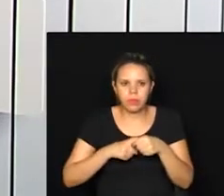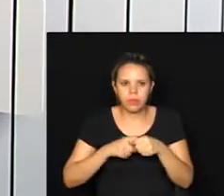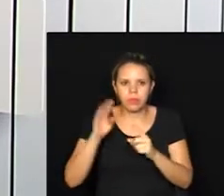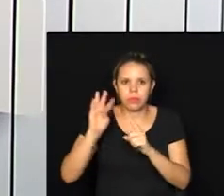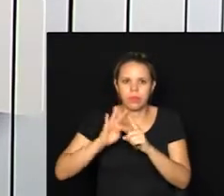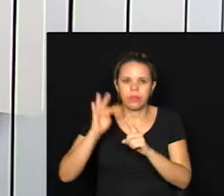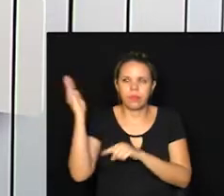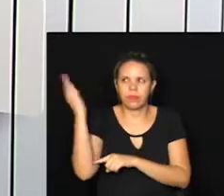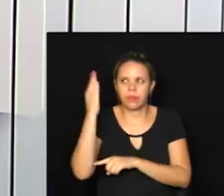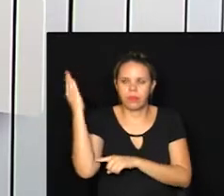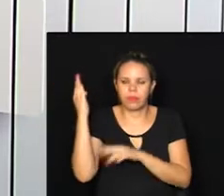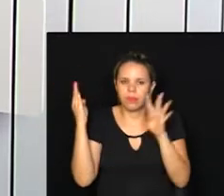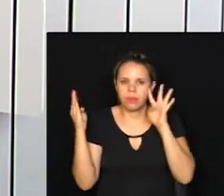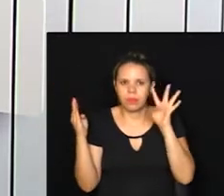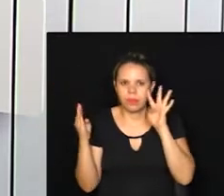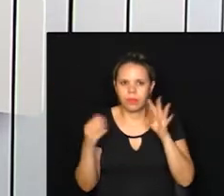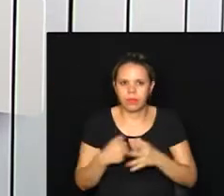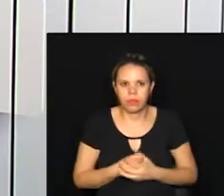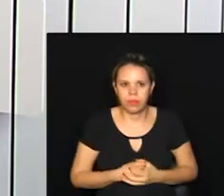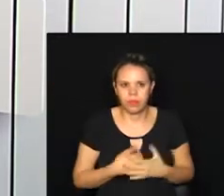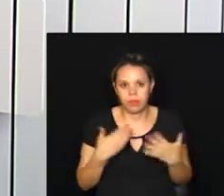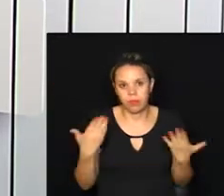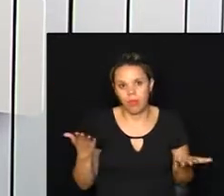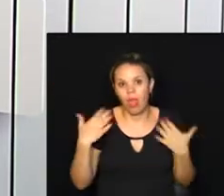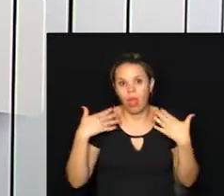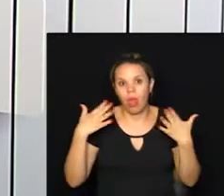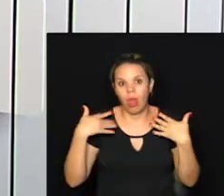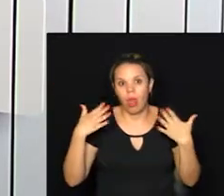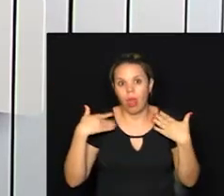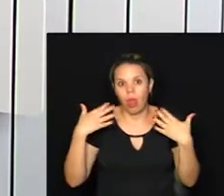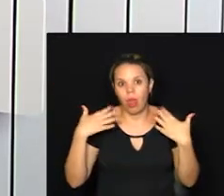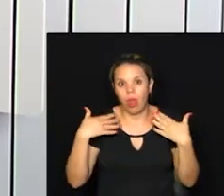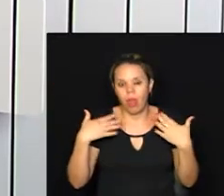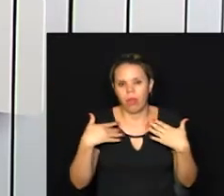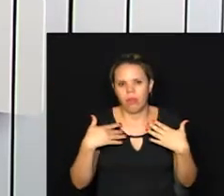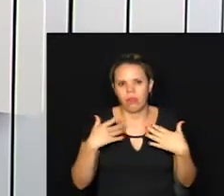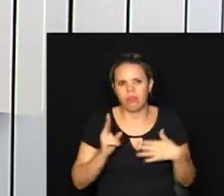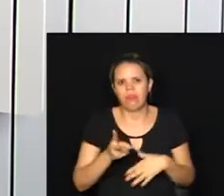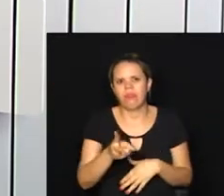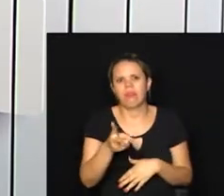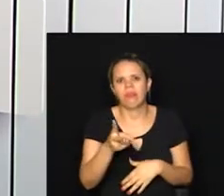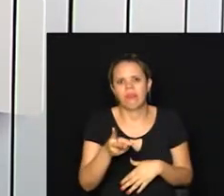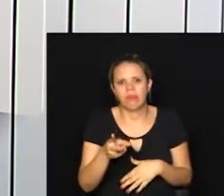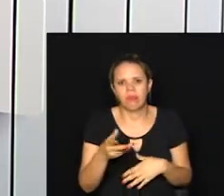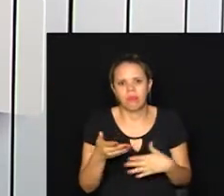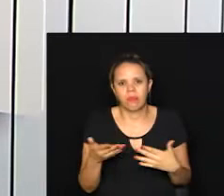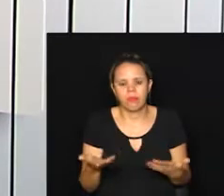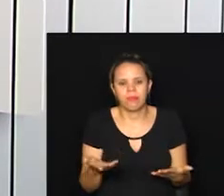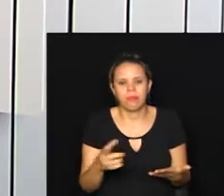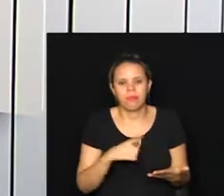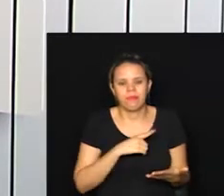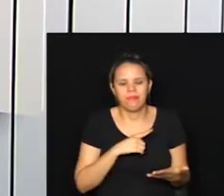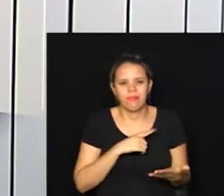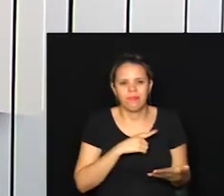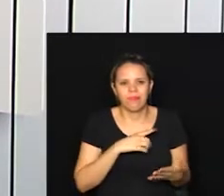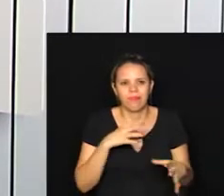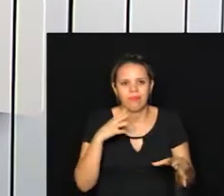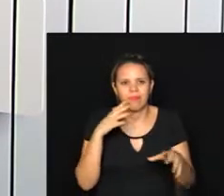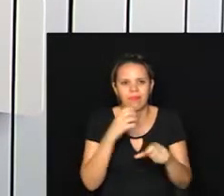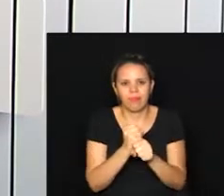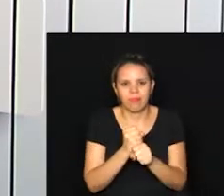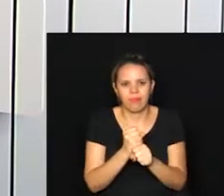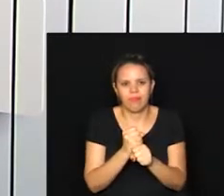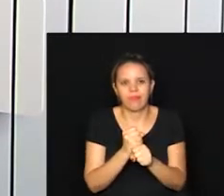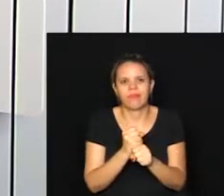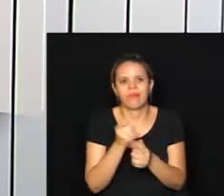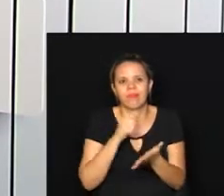do tempo para esta quarta-feira. Será que o calor e o tempo abafado vão permanecer? Tem ainda o quadro Na Ponta do